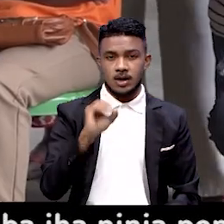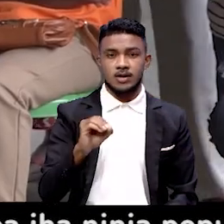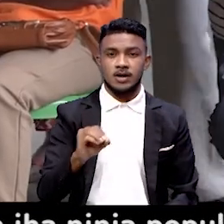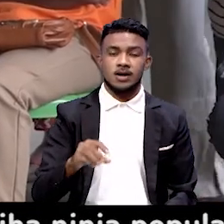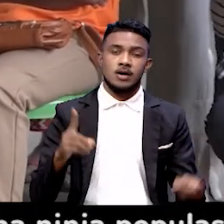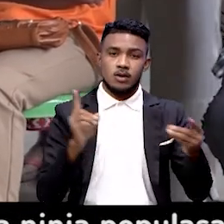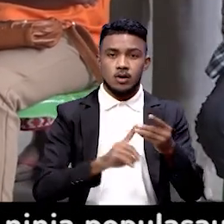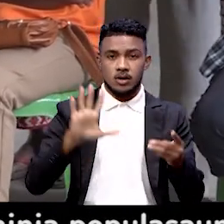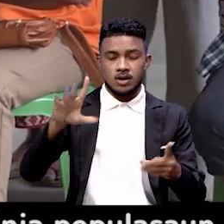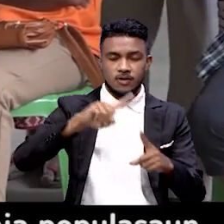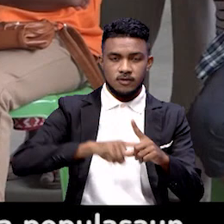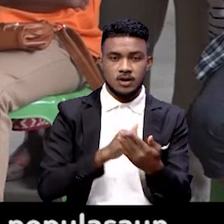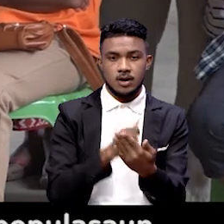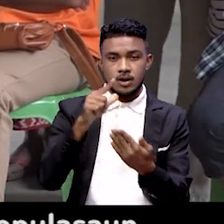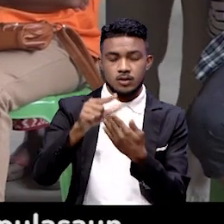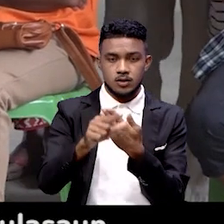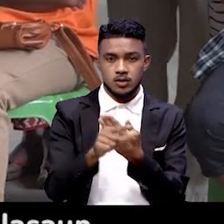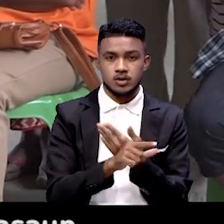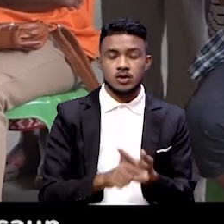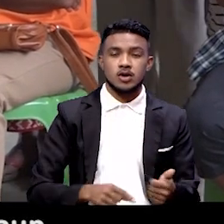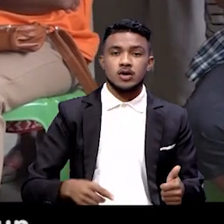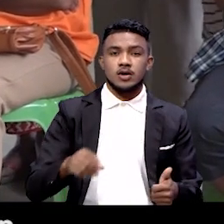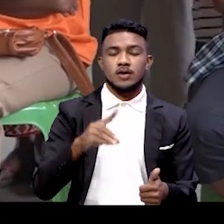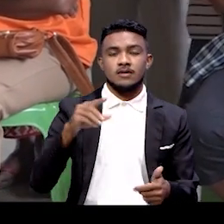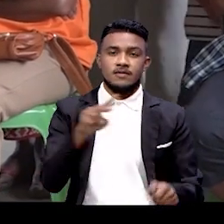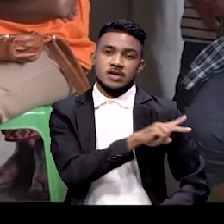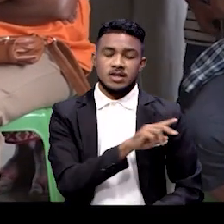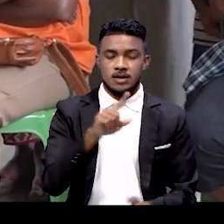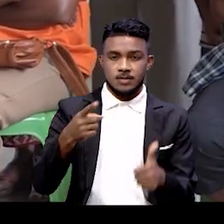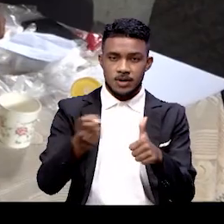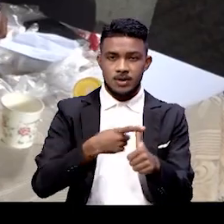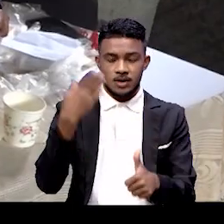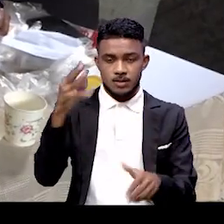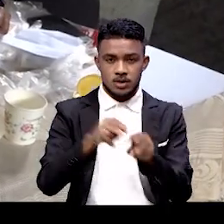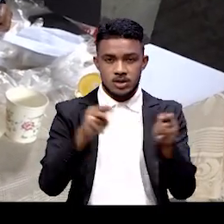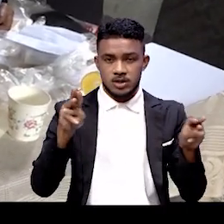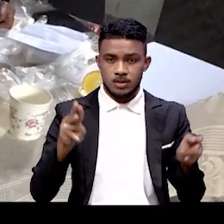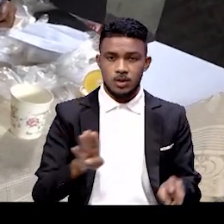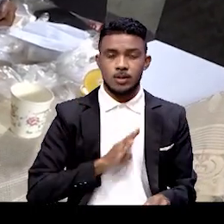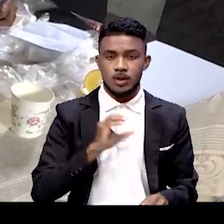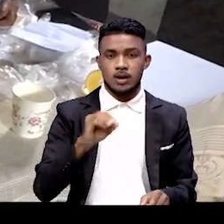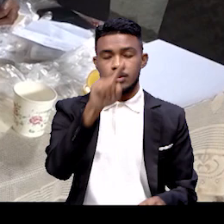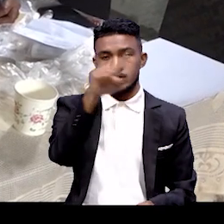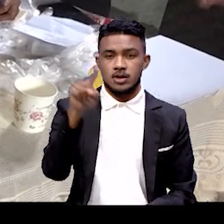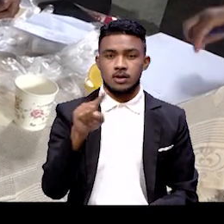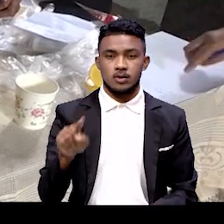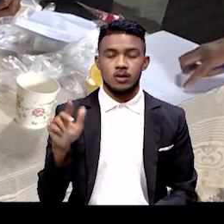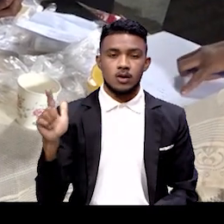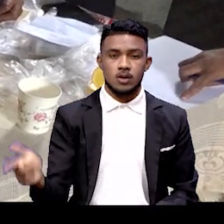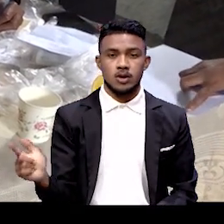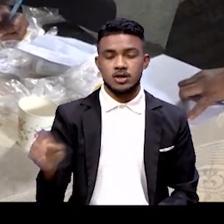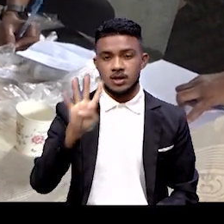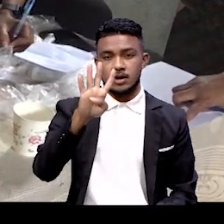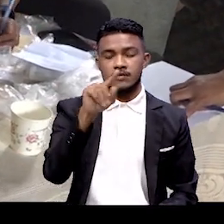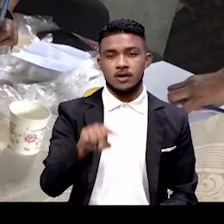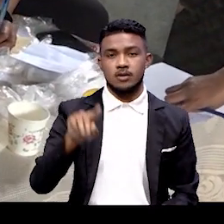Lima, Fulan Agosto, 12 de julho e a município Bobonaro, atinge 1%, Rua Nulo Resenhat, 1,7%,